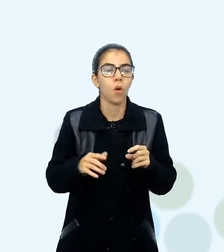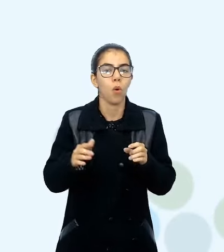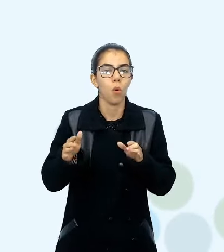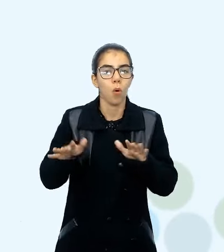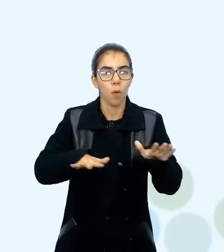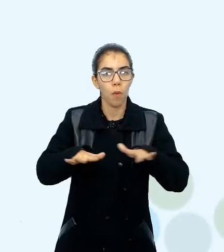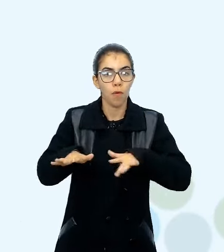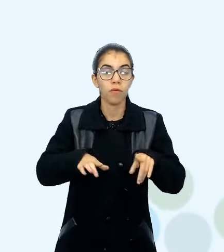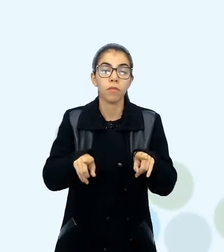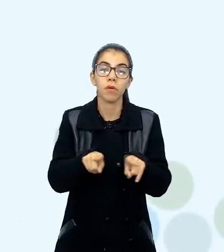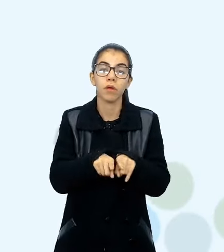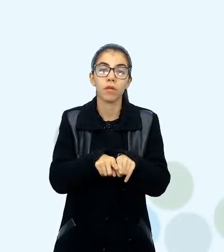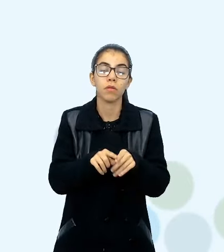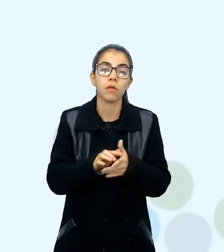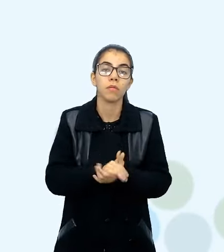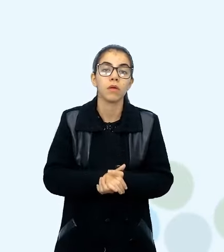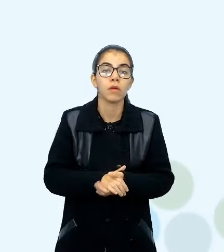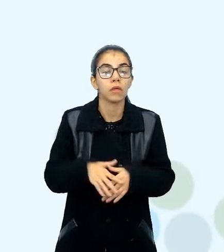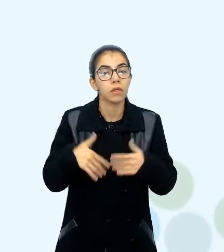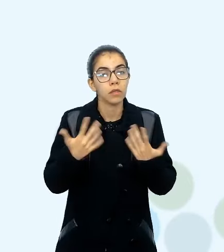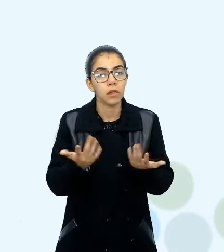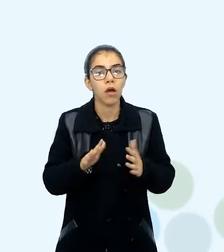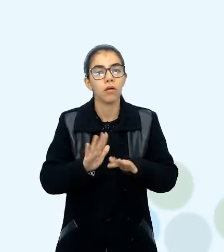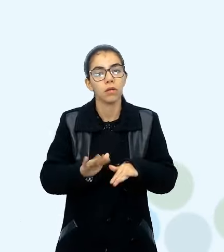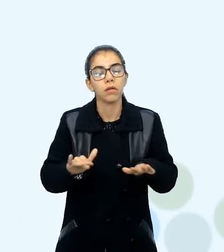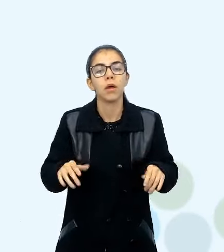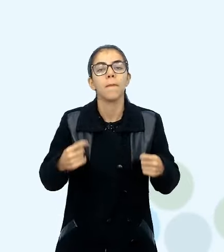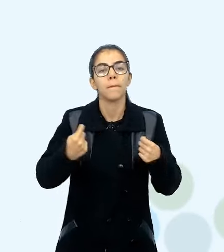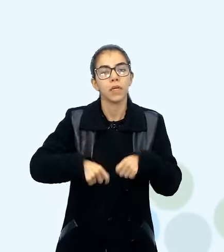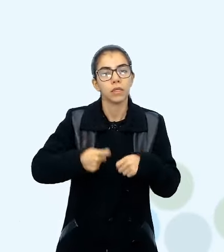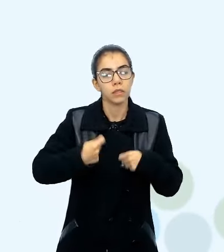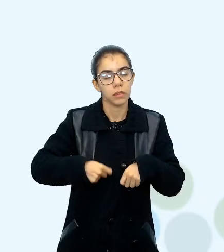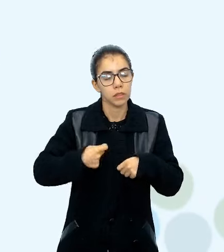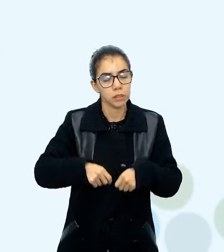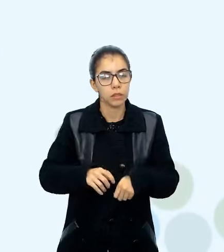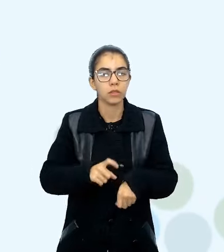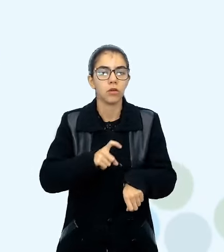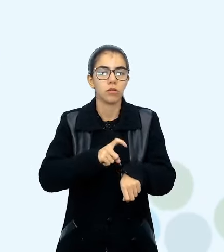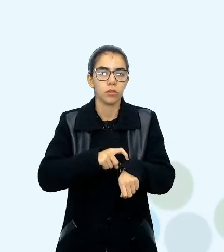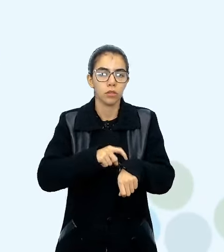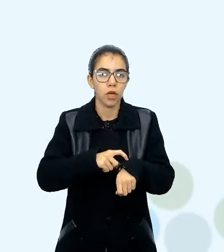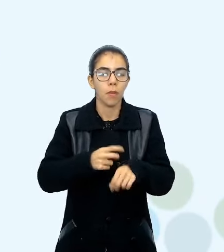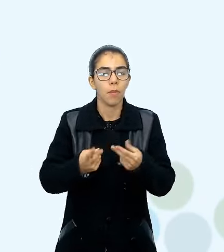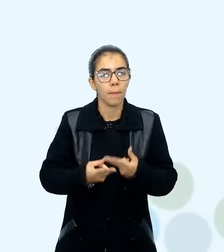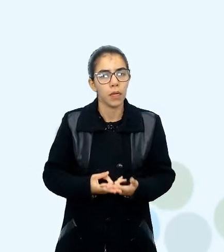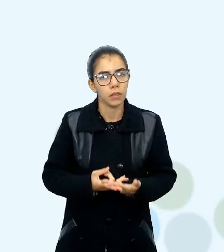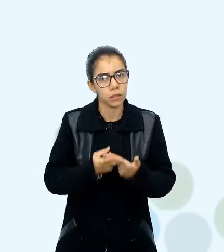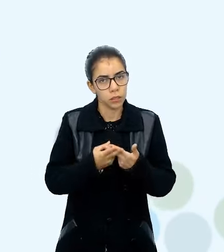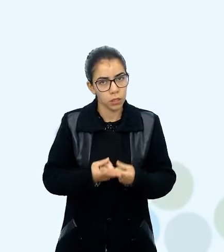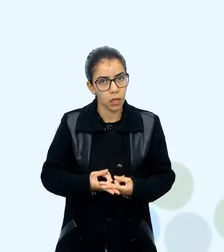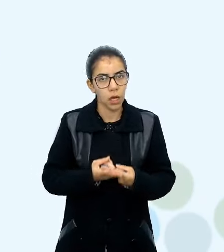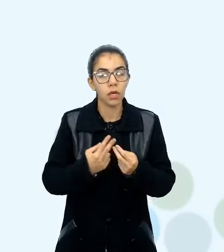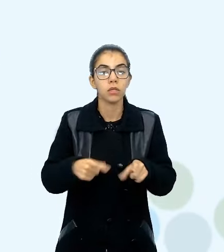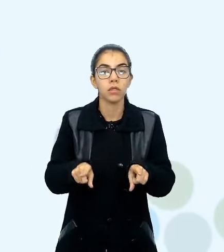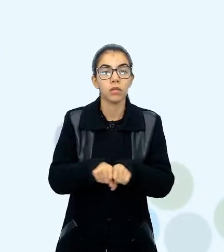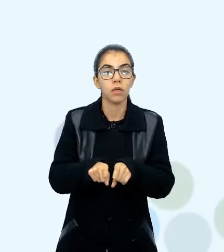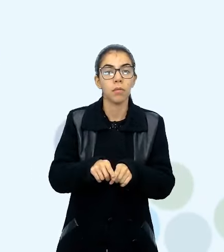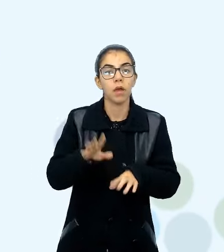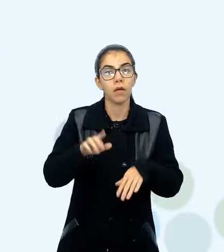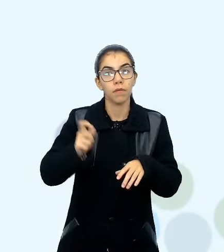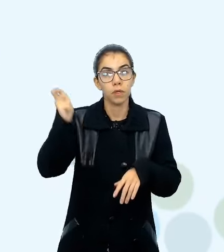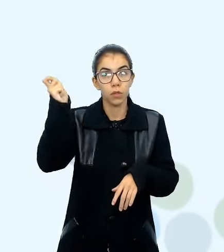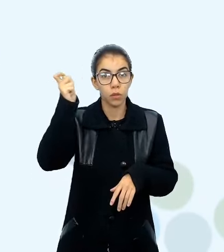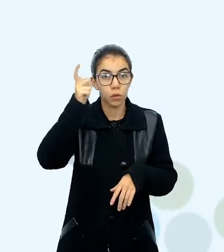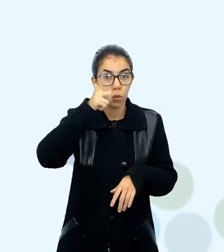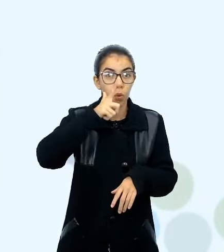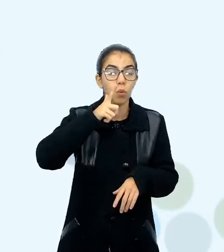essas crianças precisam de mais tempo, né? A gente precisa ter um ambiente com luz necessária, né? Ou às vezes com